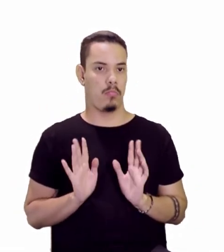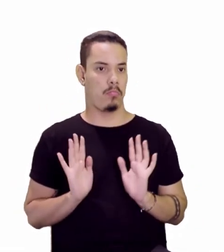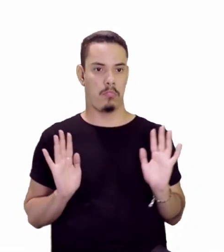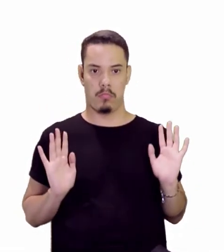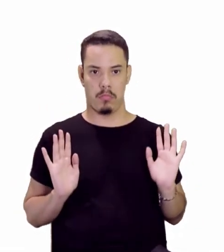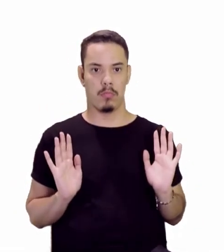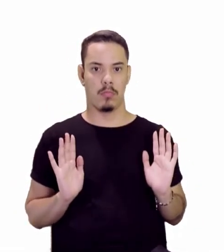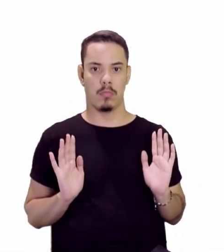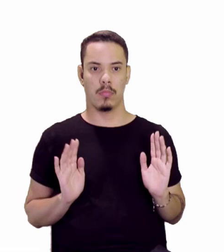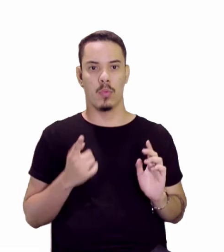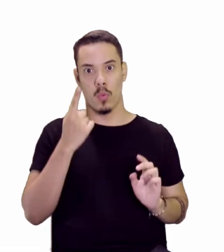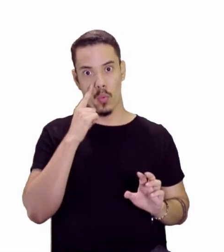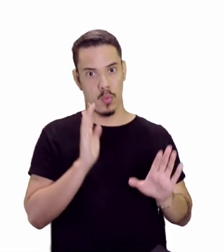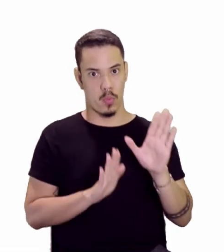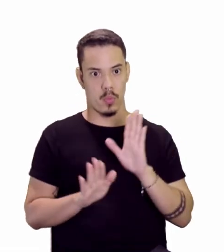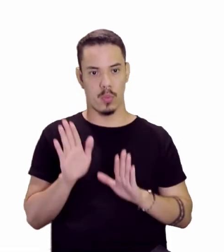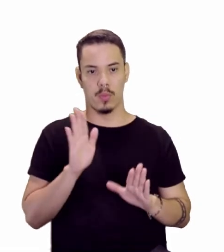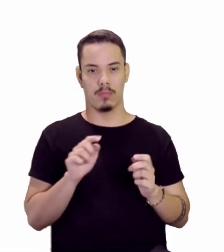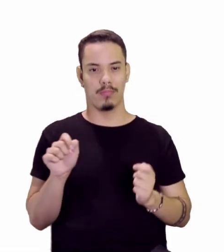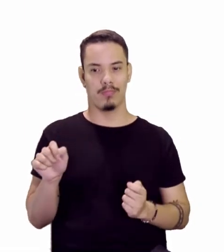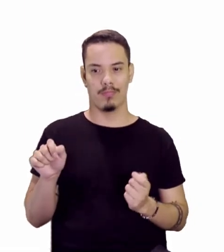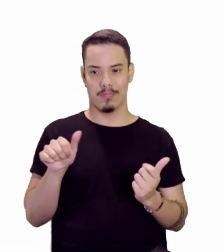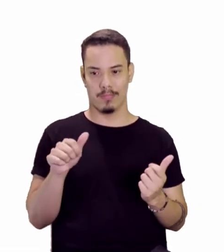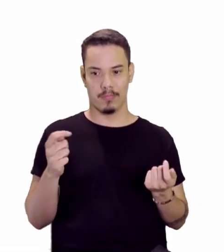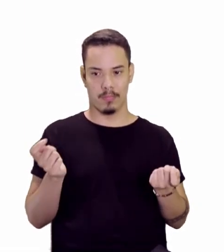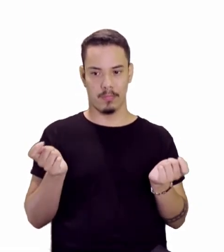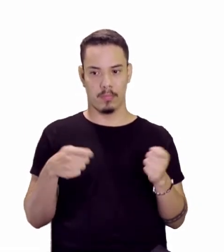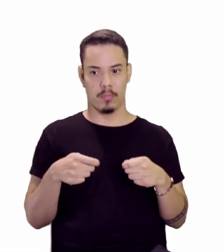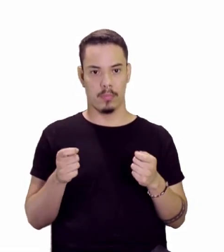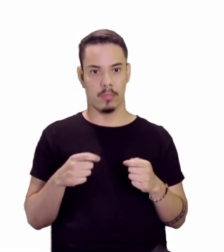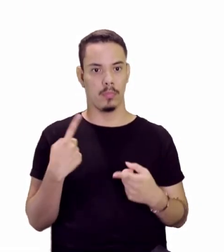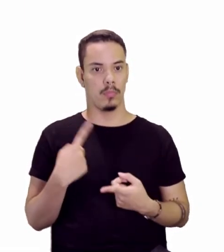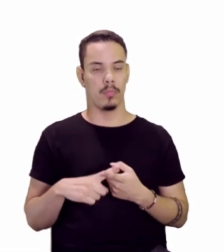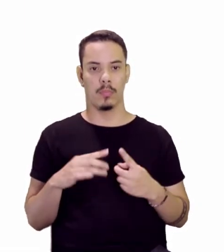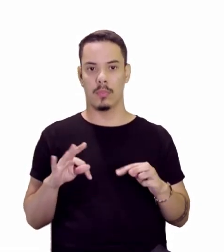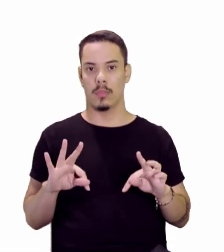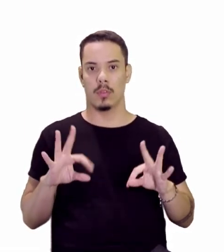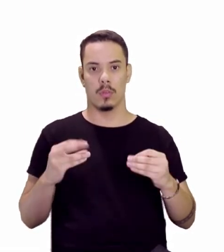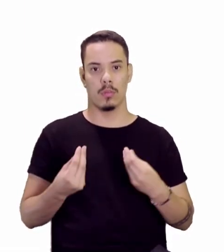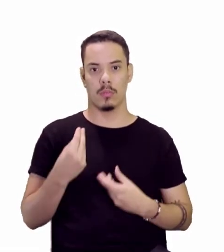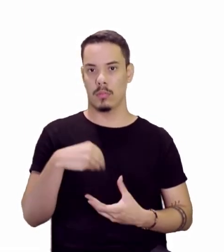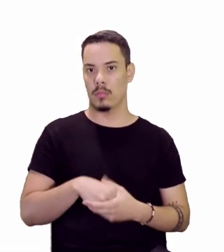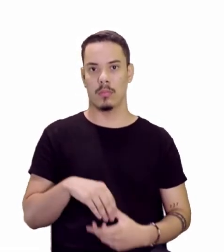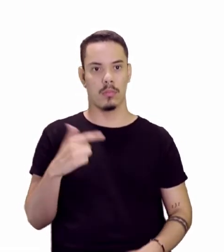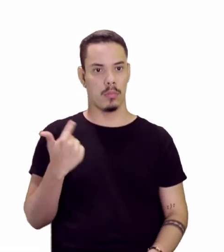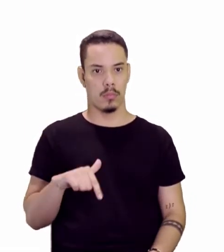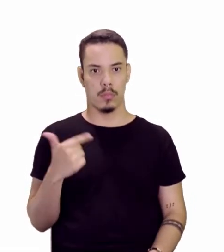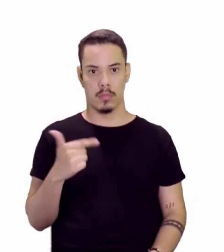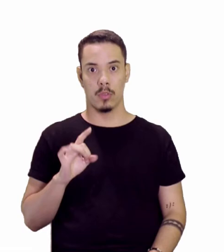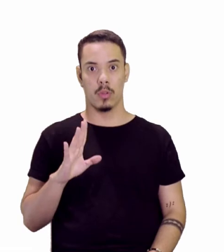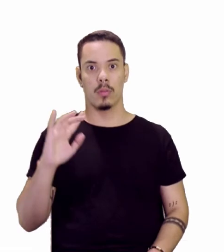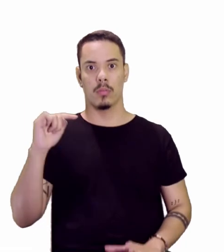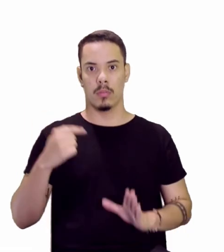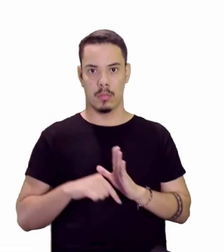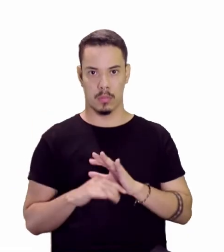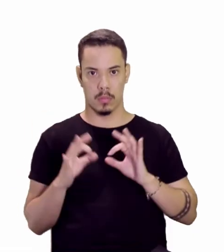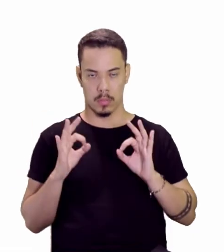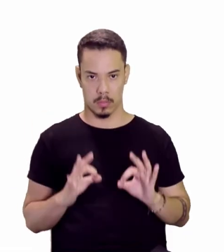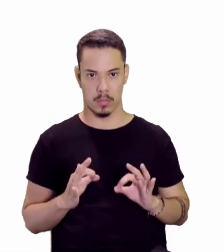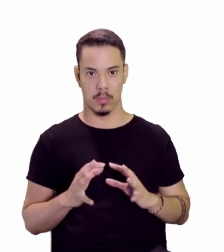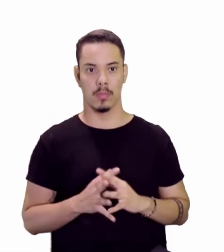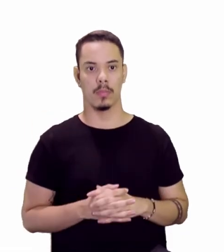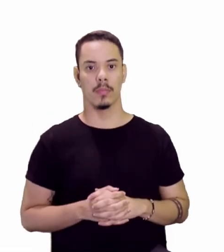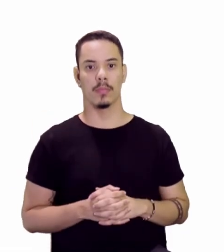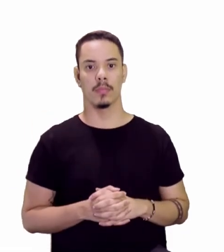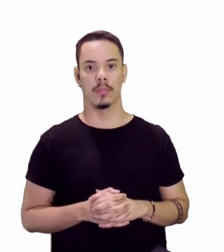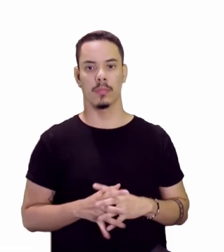Então, cuidado com a pegadinha. E elas estavam todas dentro da água, não estava parcialmente dentro da água. Ela fala que elas estão mergulhadas. Olha só, vamos só